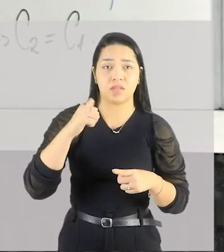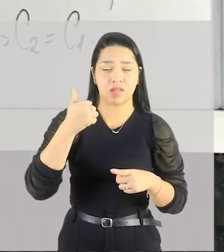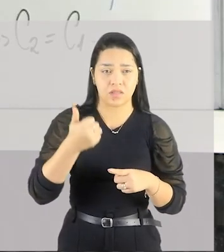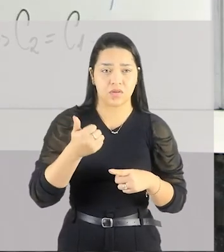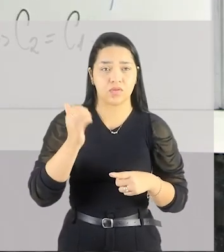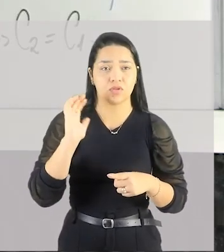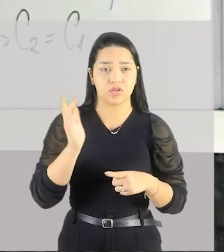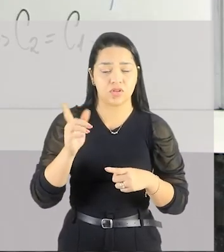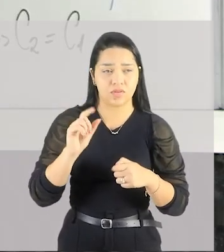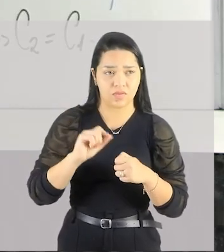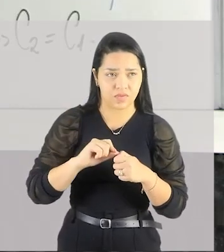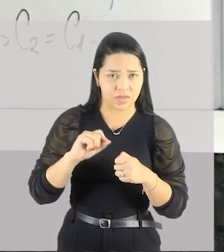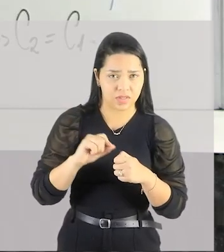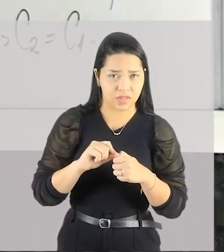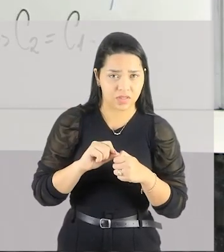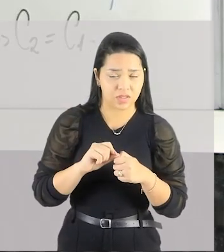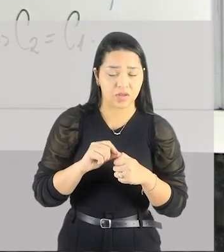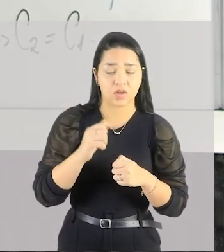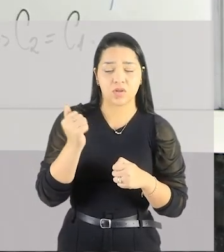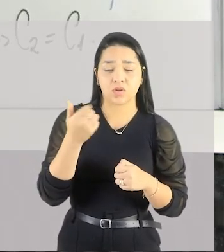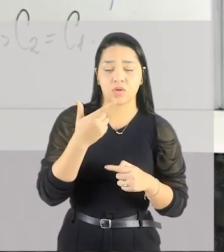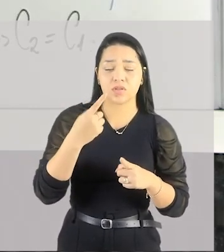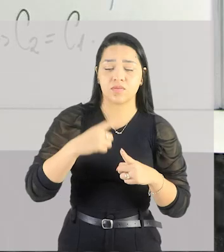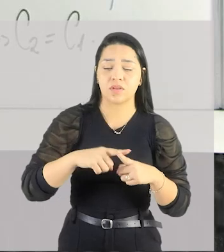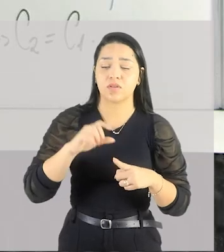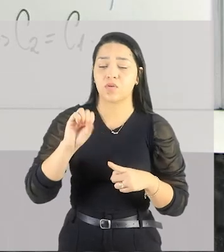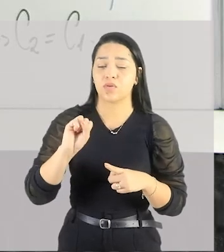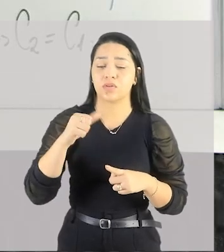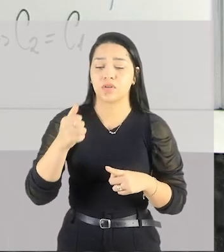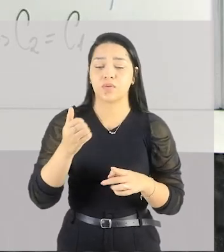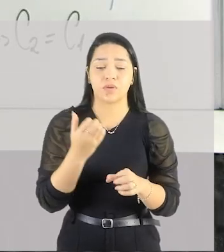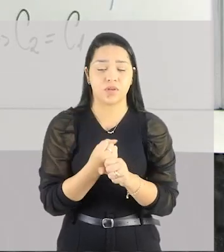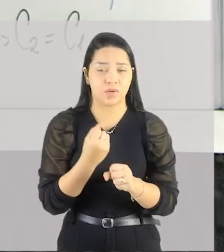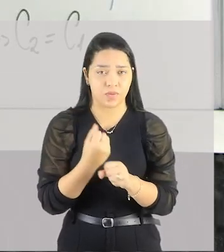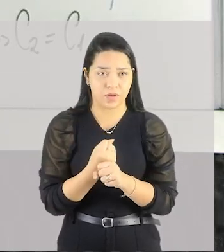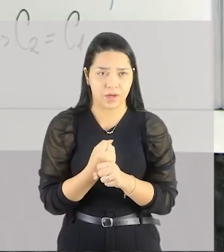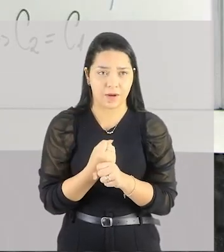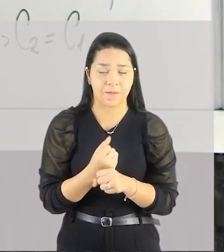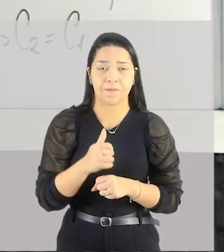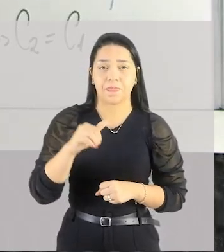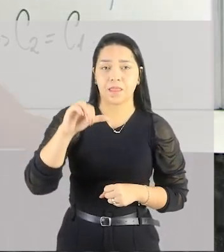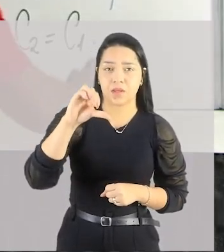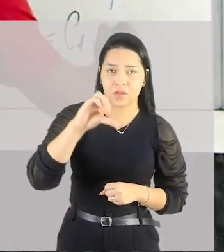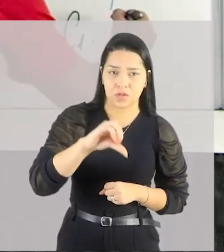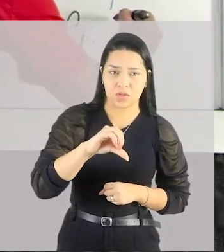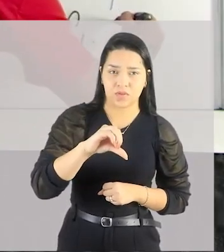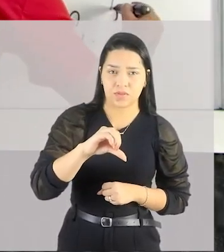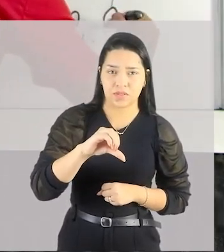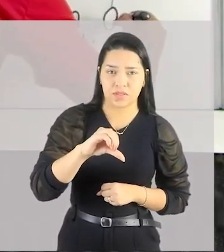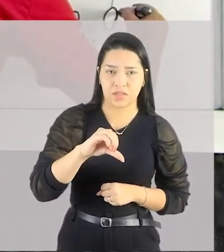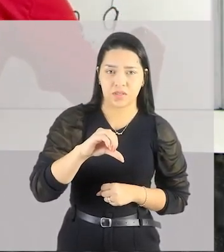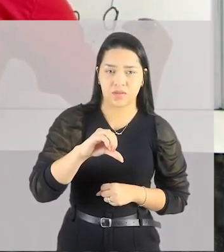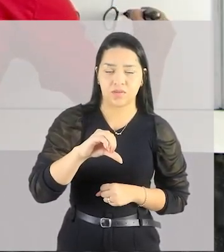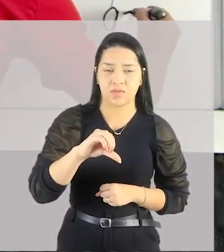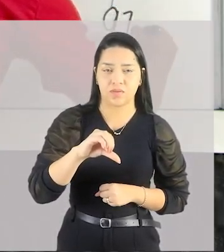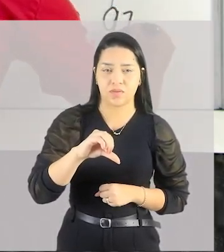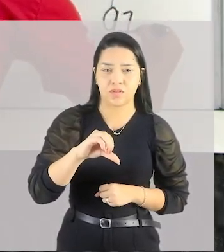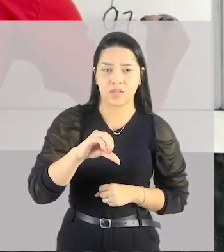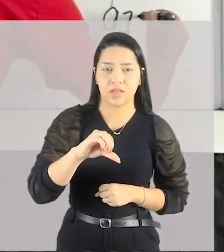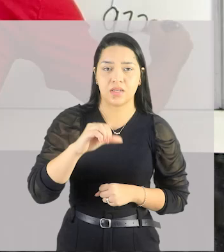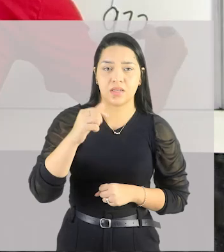a divisão de fração. Esse 3 ele vai passar para cima multiplicando tanto o 4 quanto